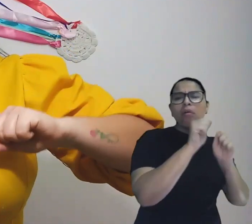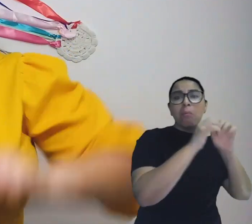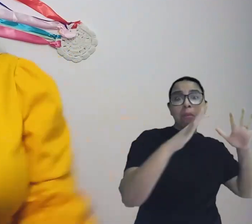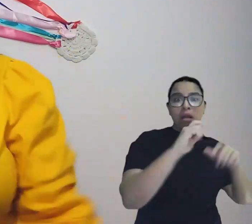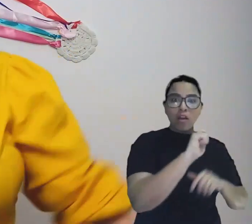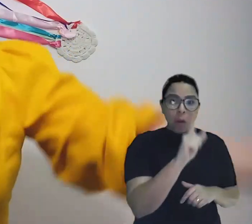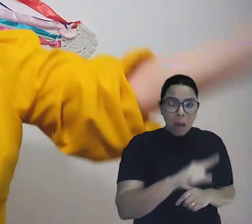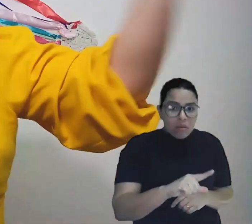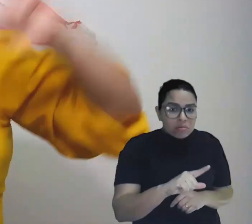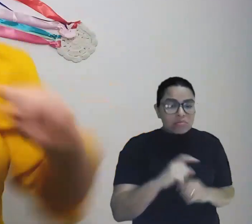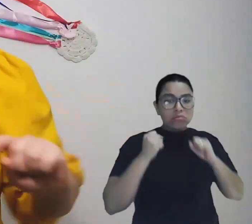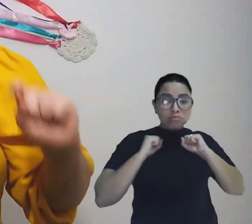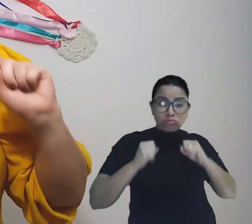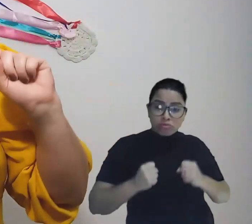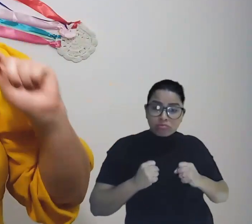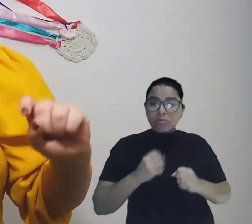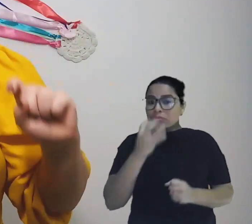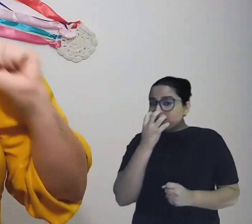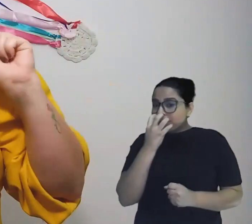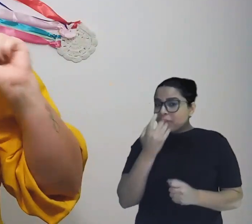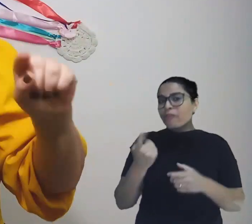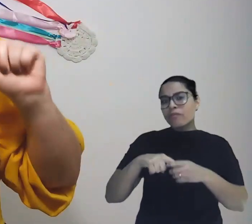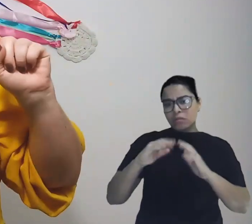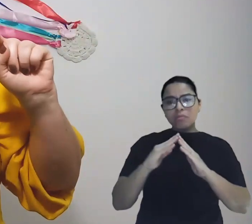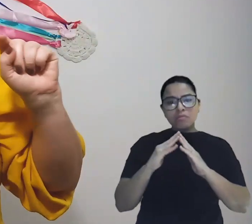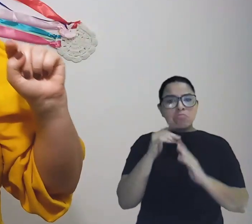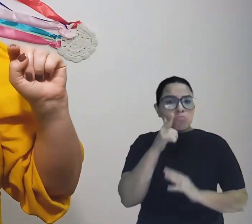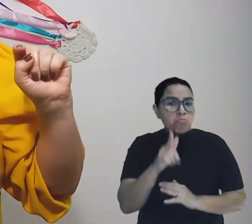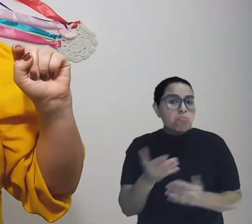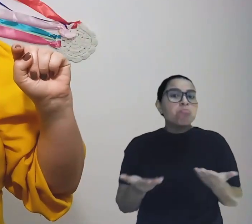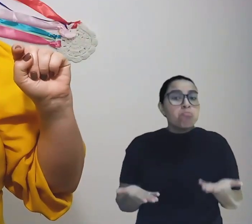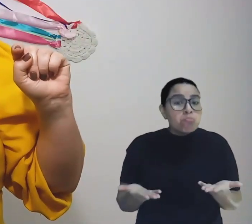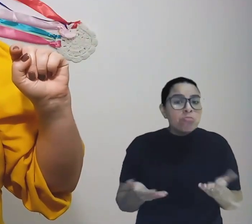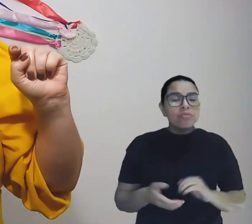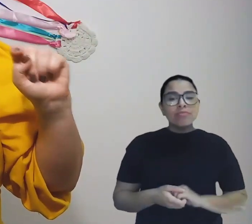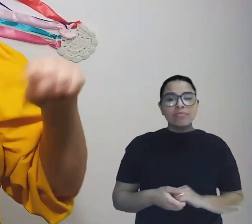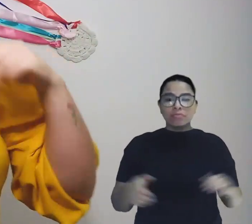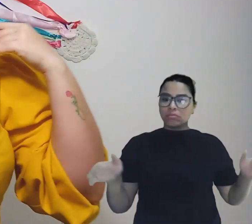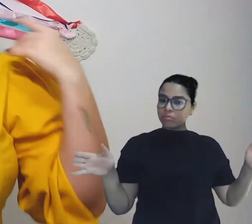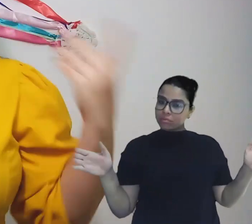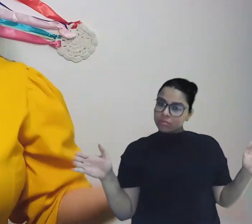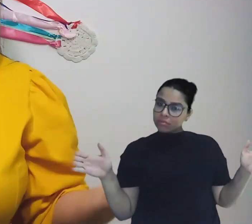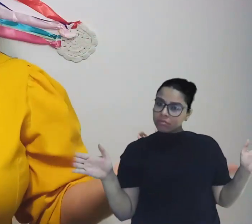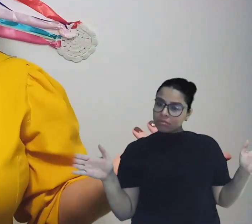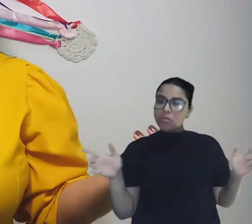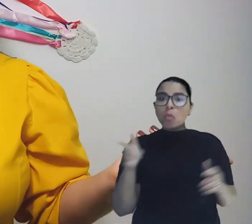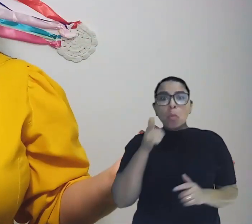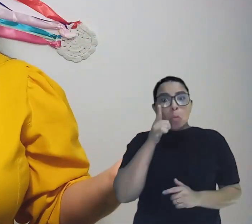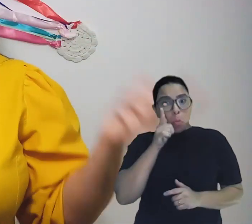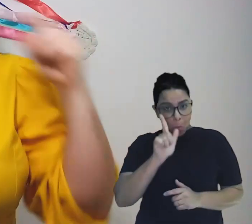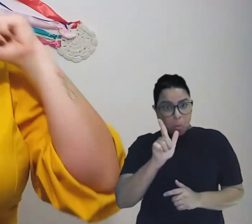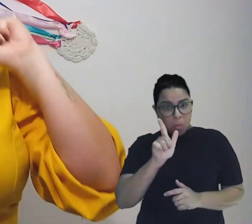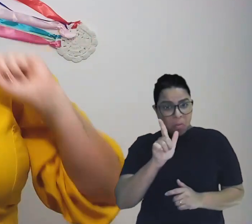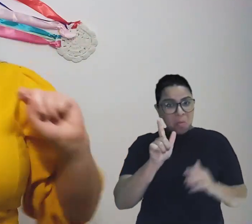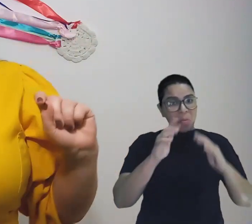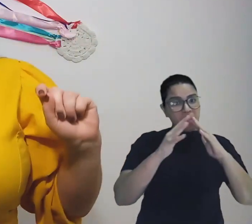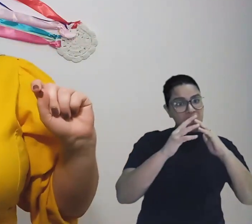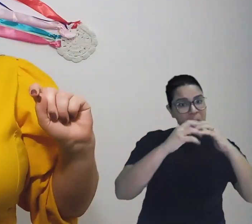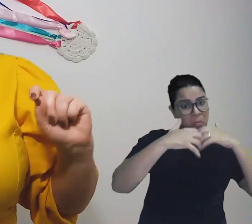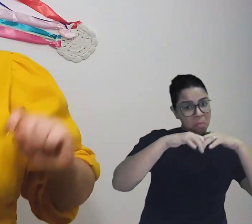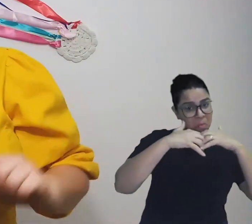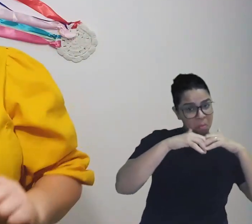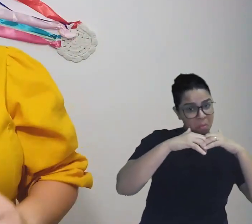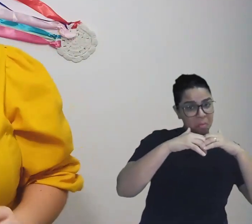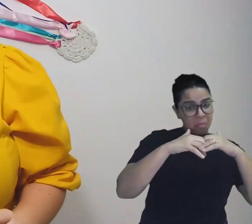certo? Dorothy e Totó vão conseguir voltar para casa? E o espantalho? Será que